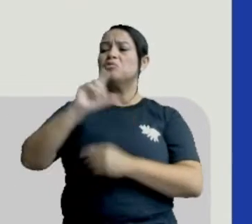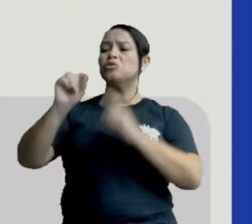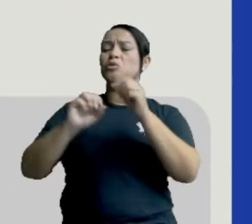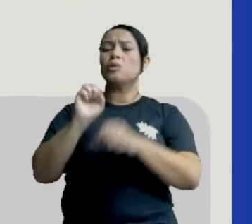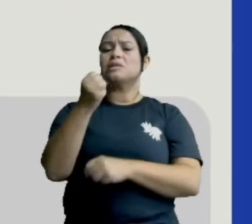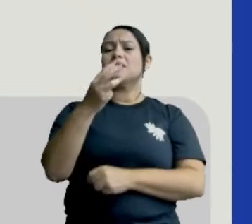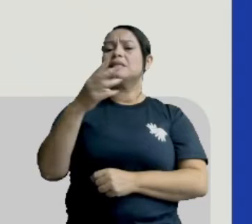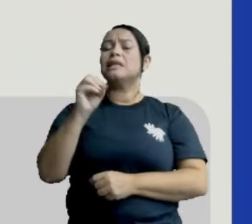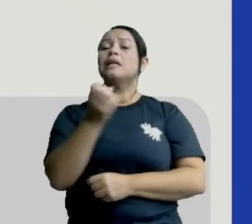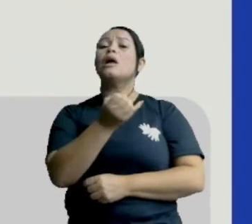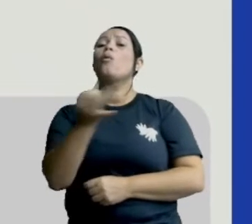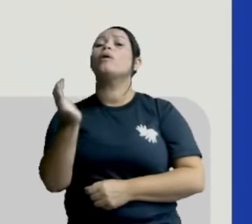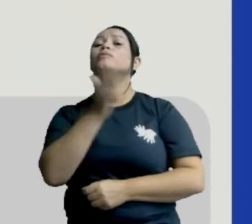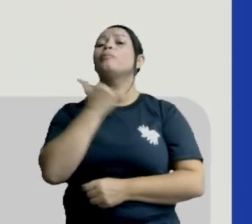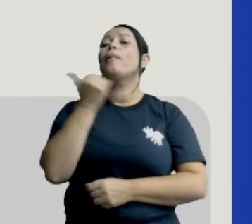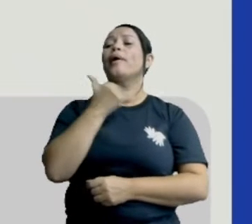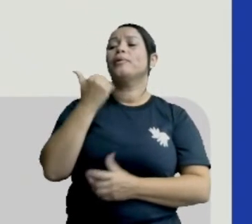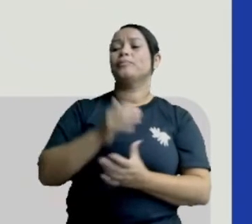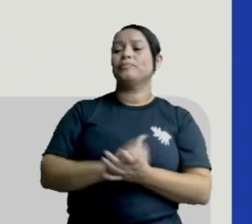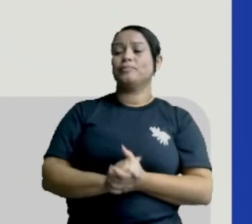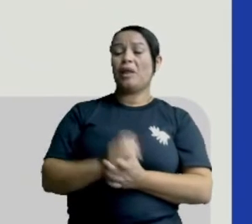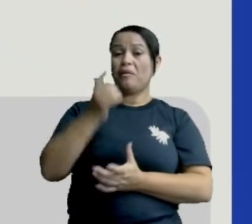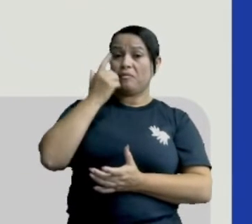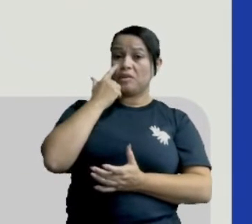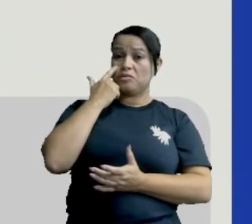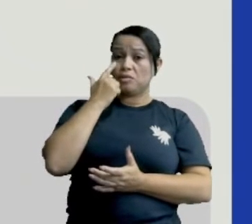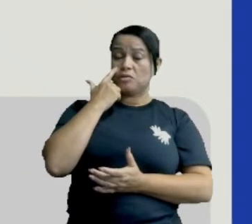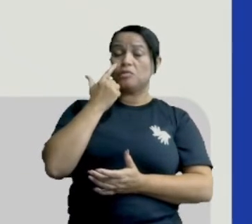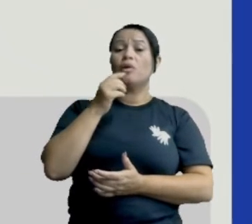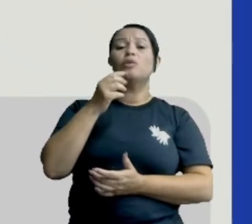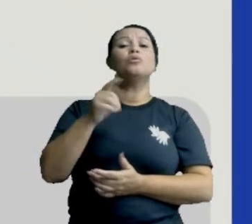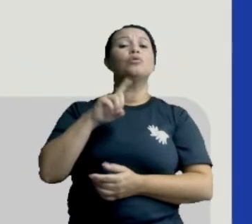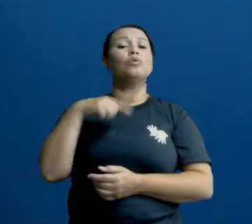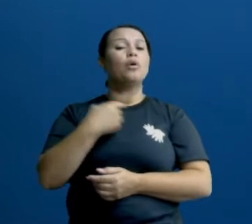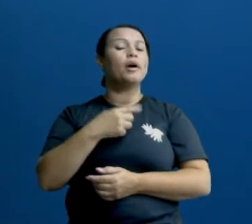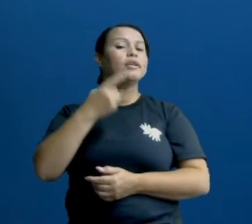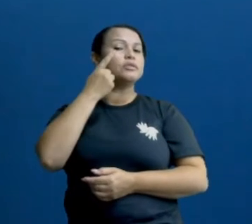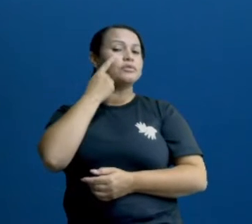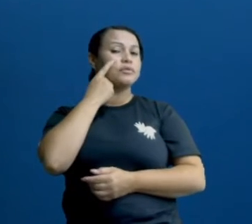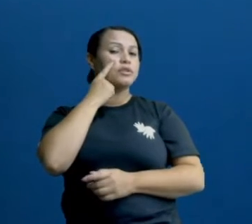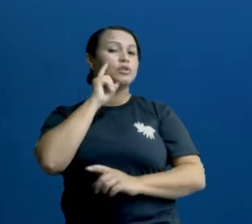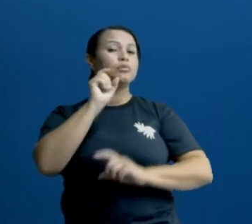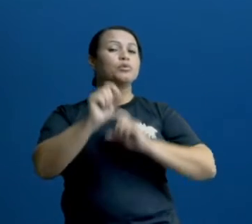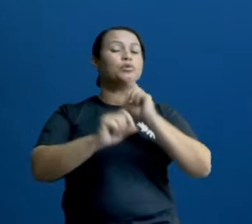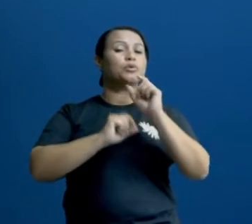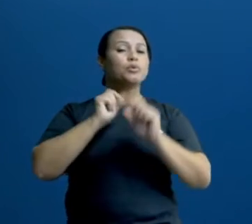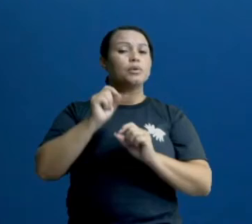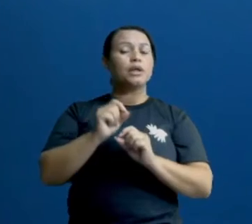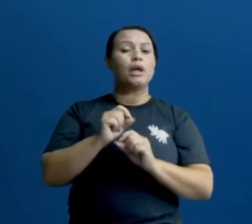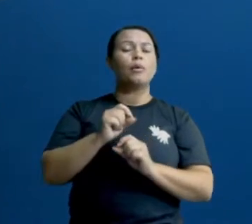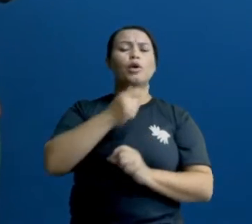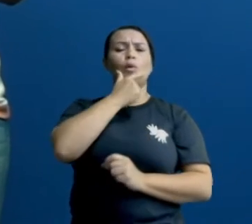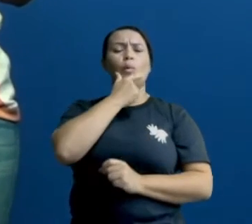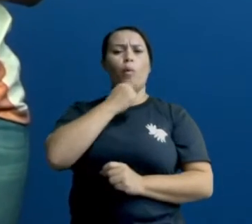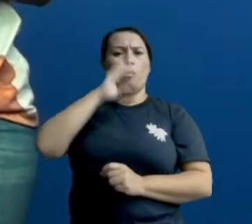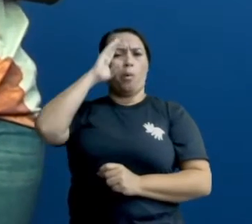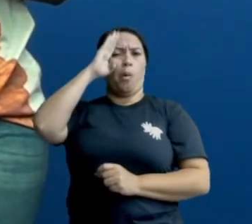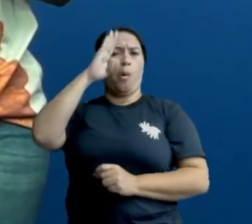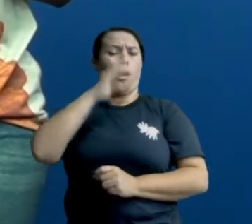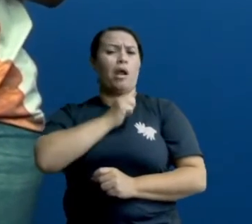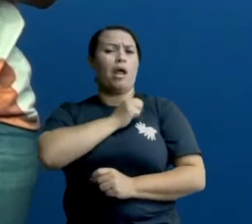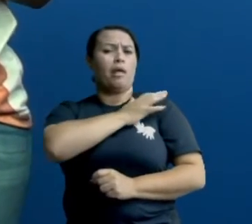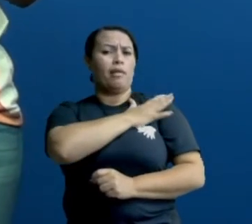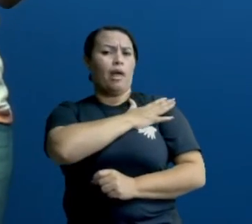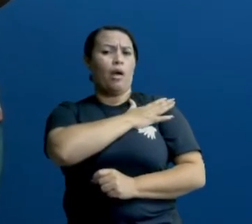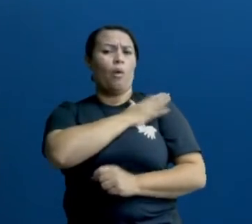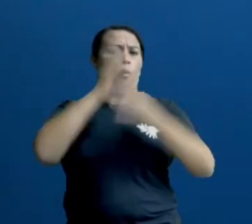foi morto em batalha? Então, a gente viu que o coronel holandês,